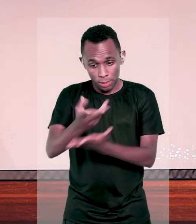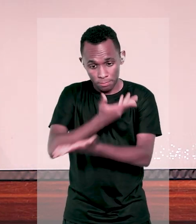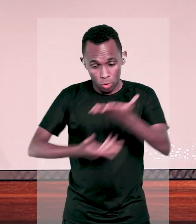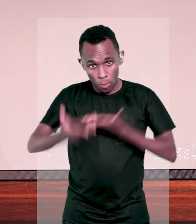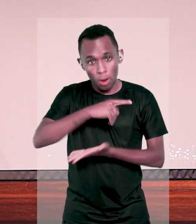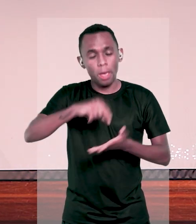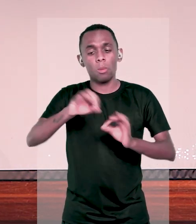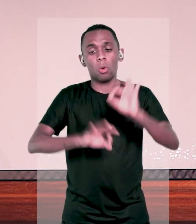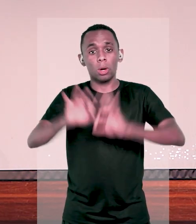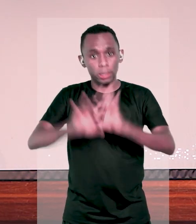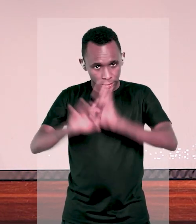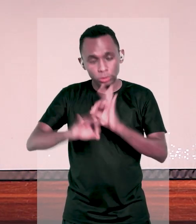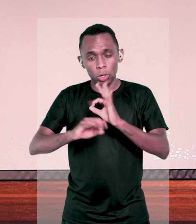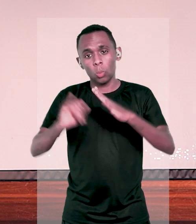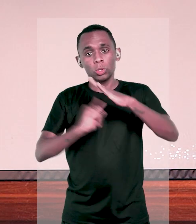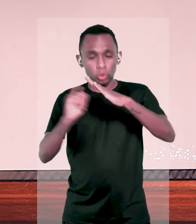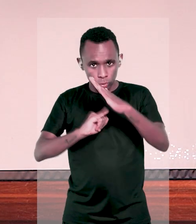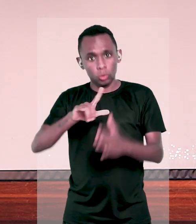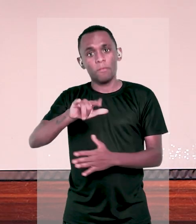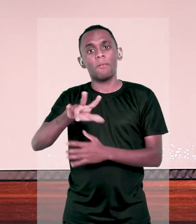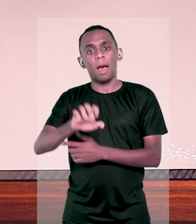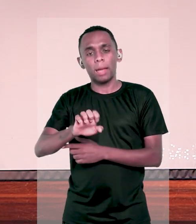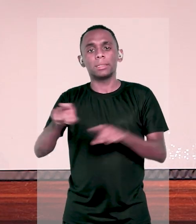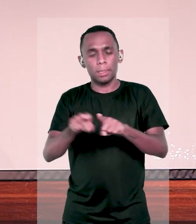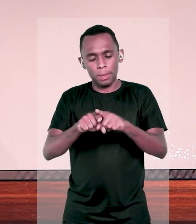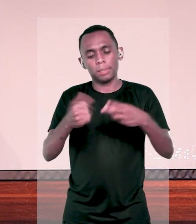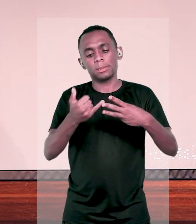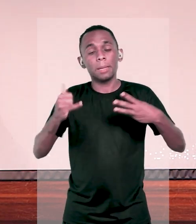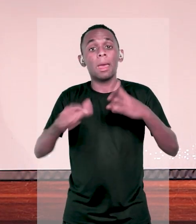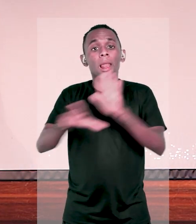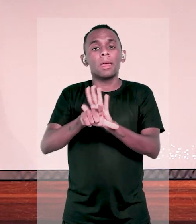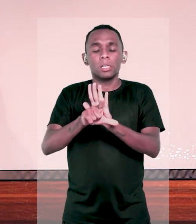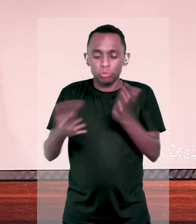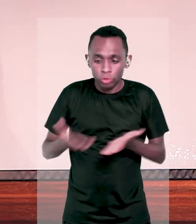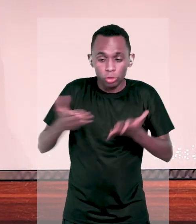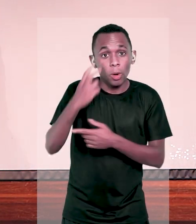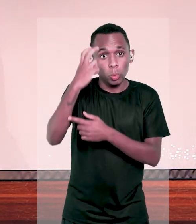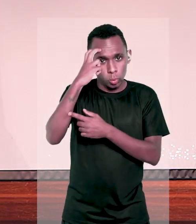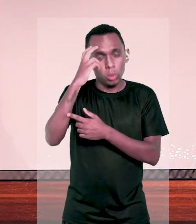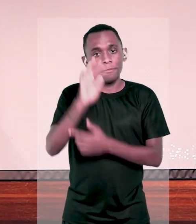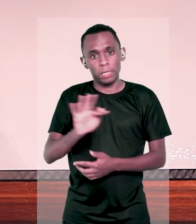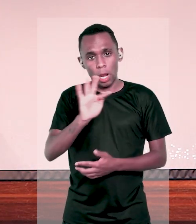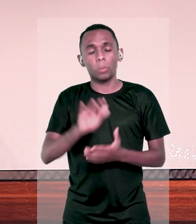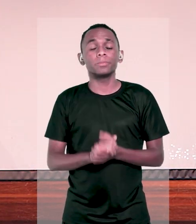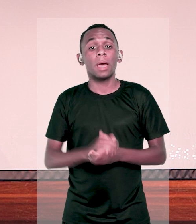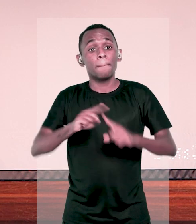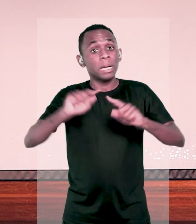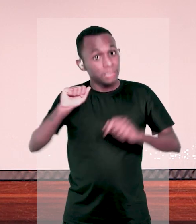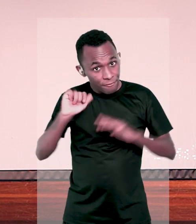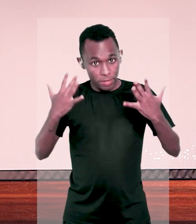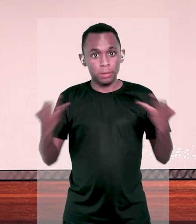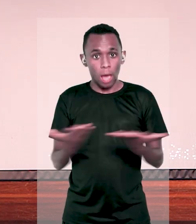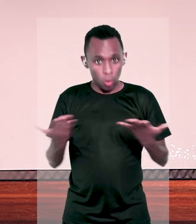nas nossas redes. O Sempre um Papo é uma realização do Instituto Cultural Vale da CEMIG, via Lei Federal de